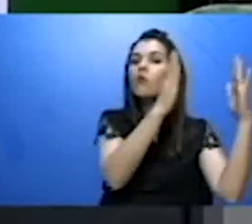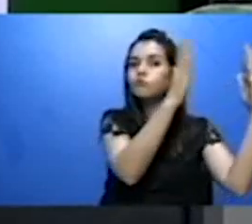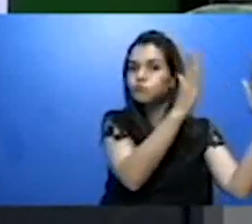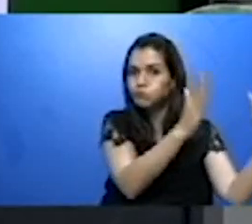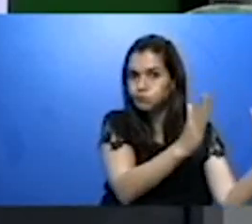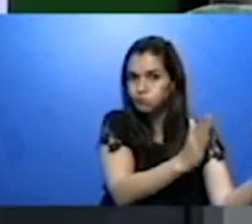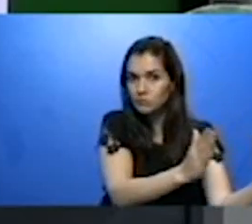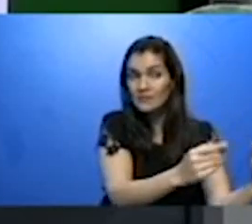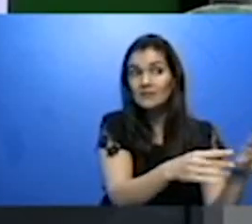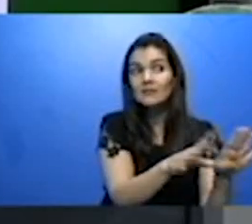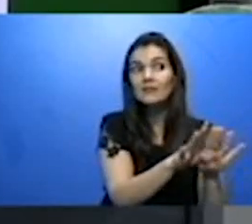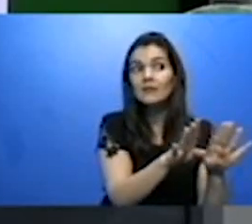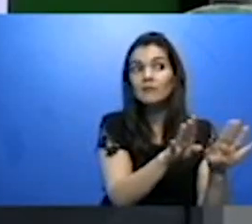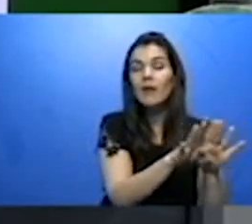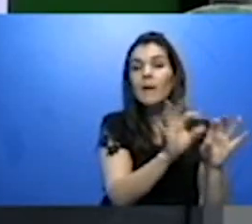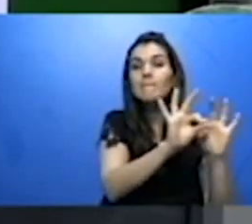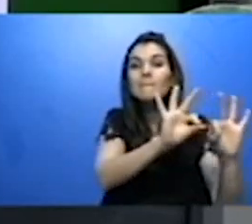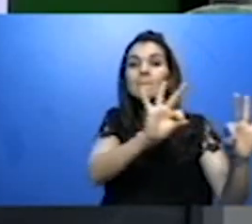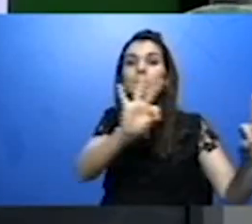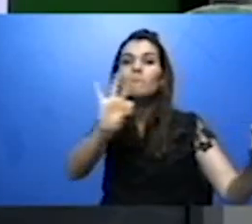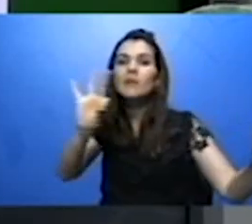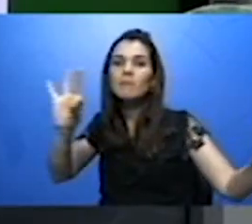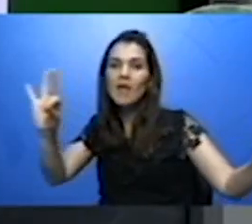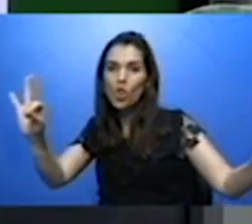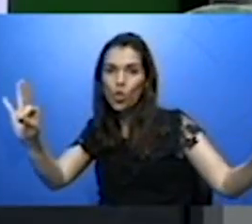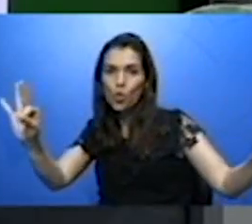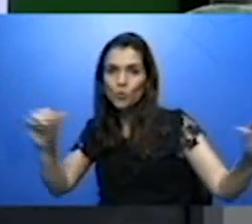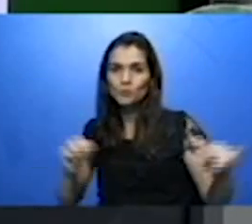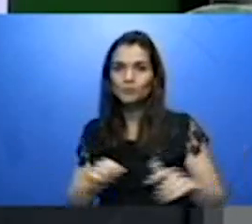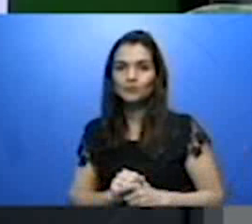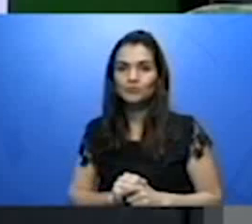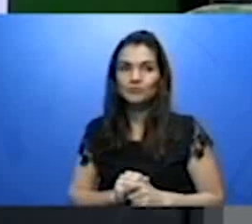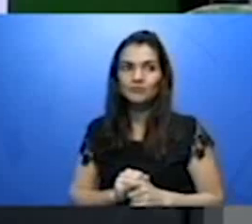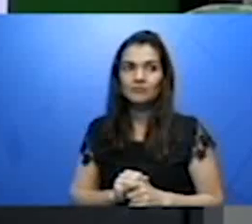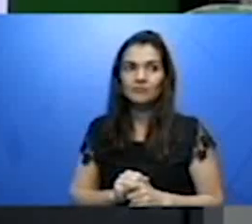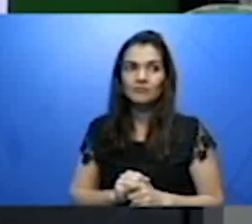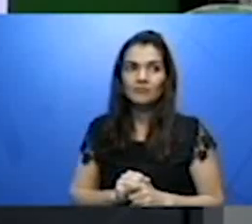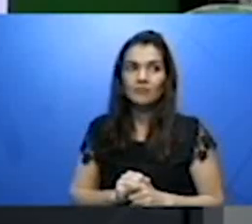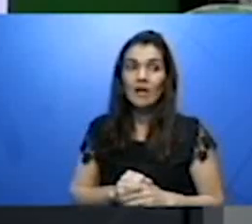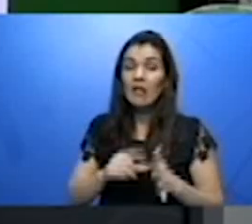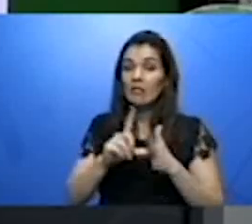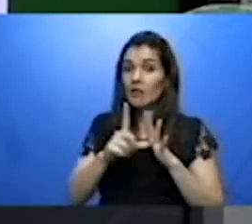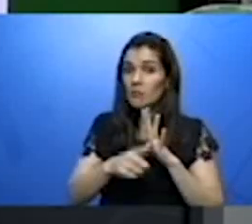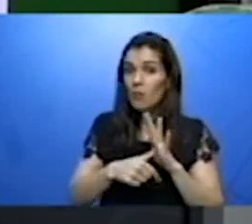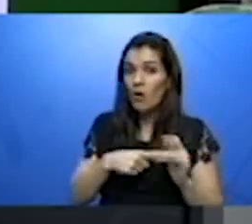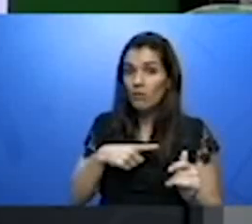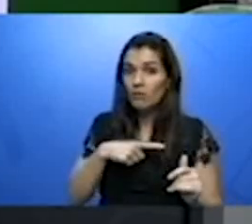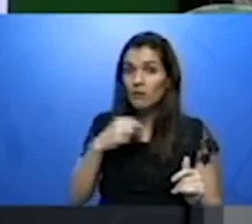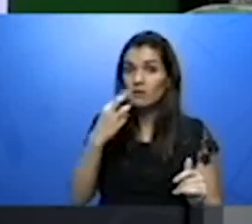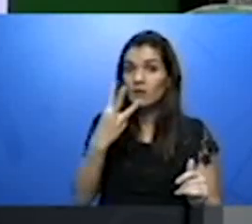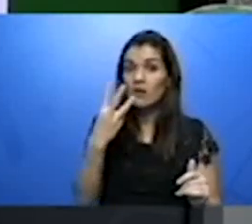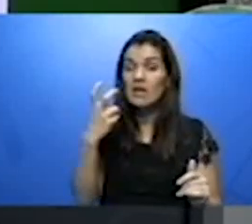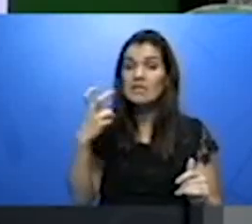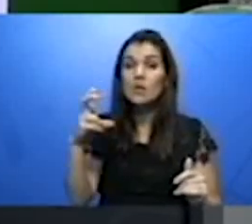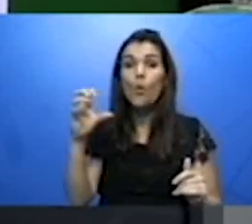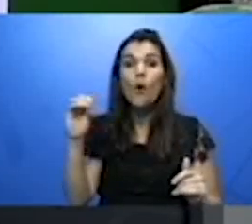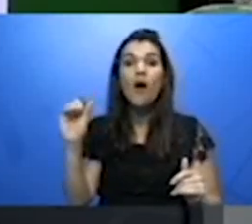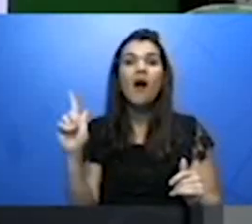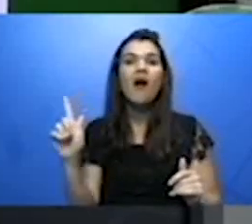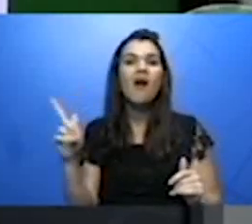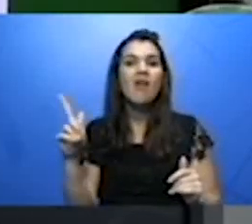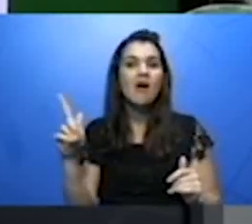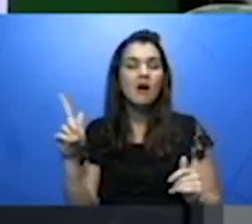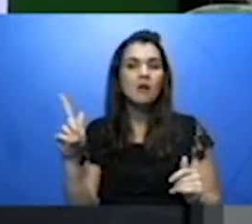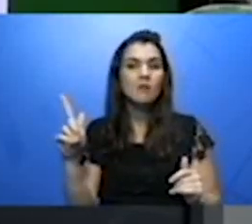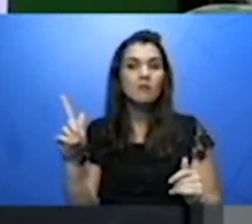também olha medida de comprimento depois nós temos aqui olha 350 gramas olha